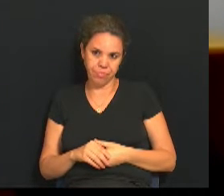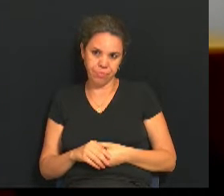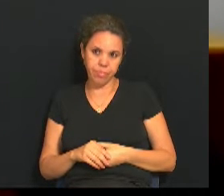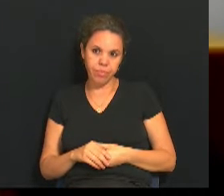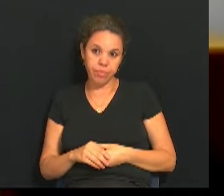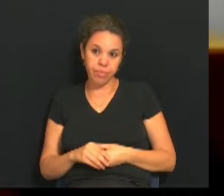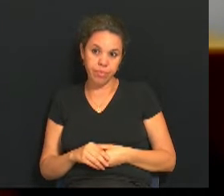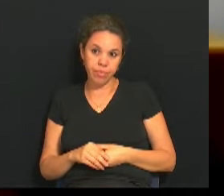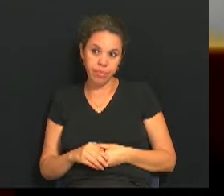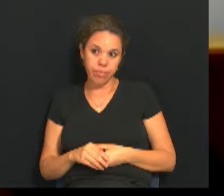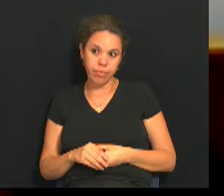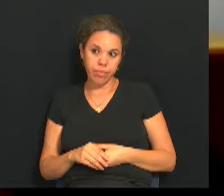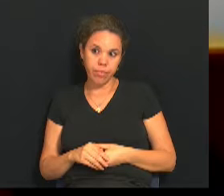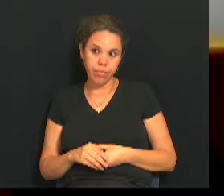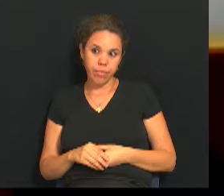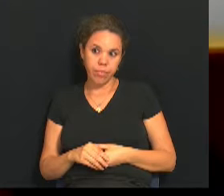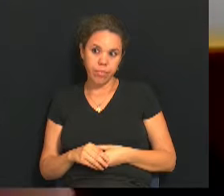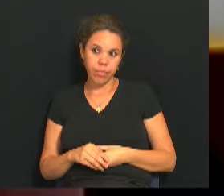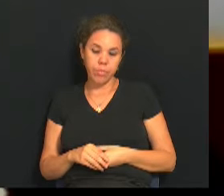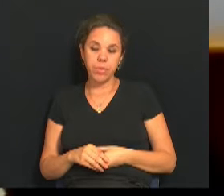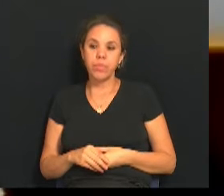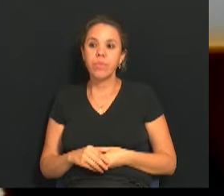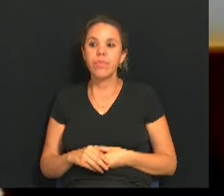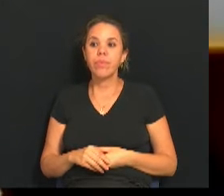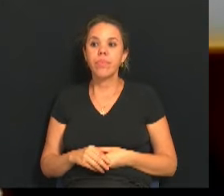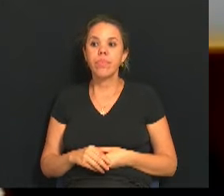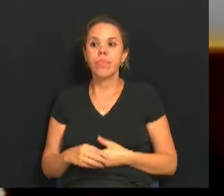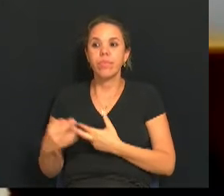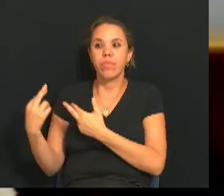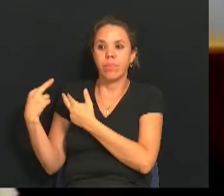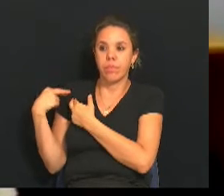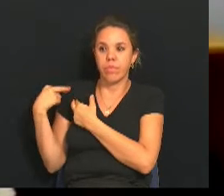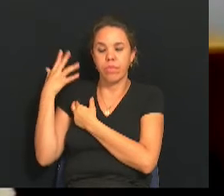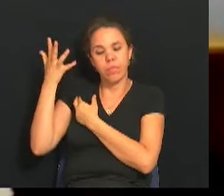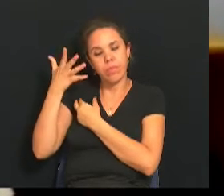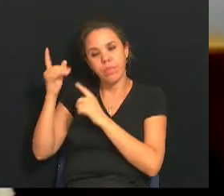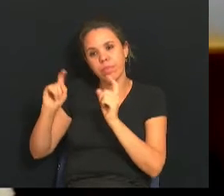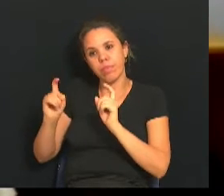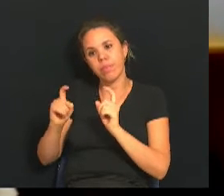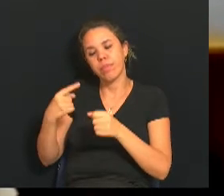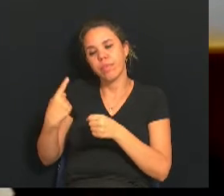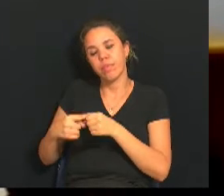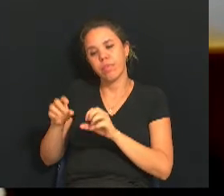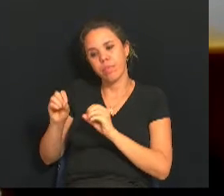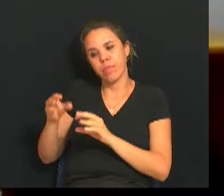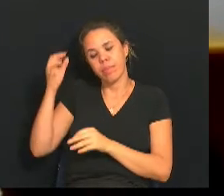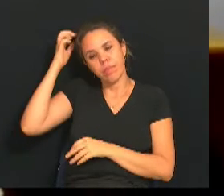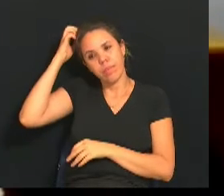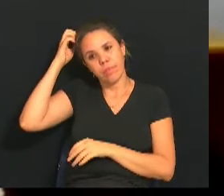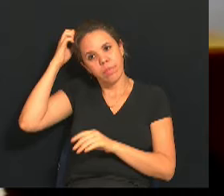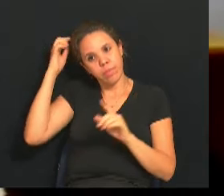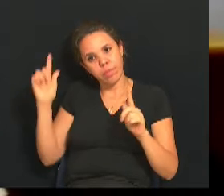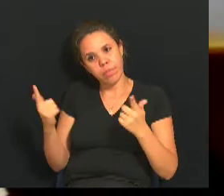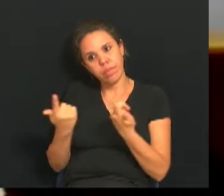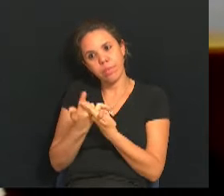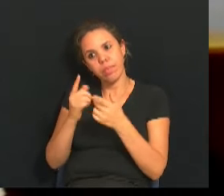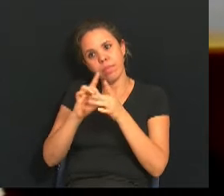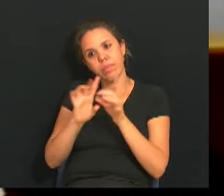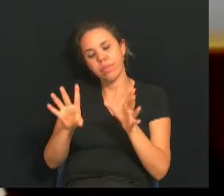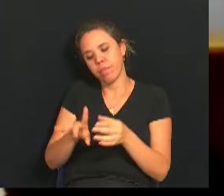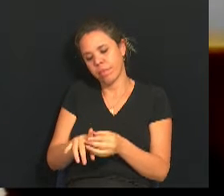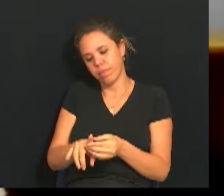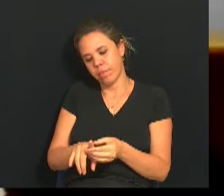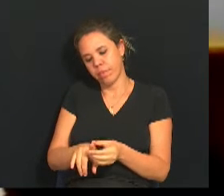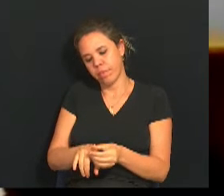Aí a questão que cabe ao Fórum, né, Municipal de Educação. A gestão democrática está